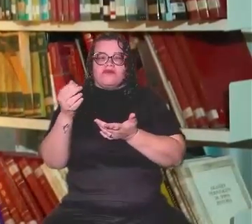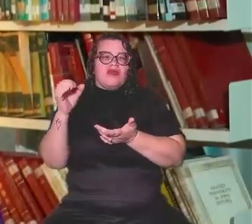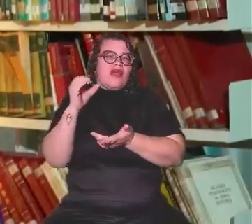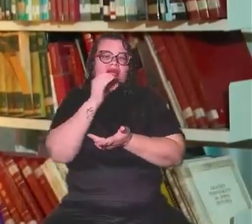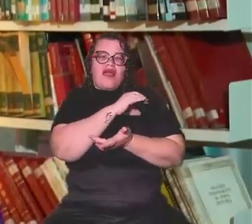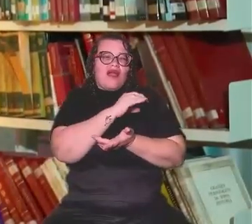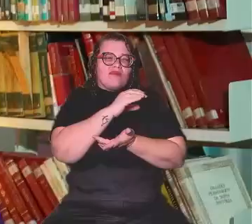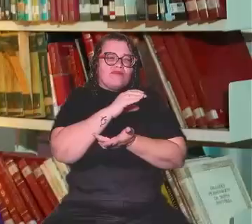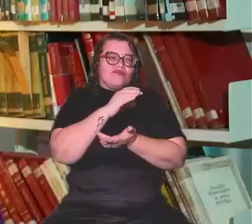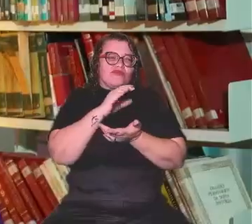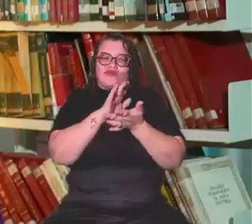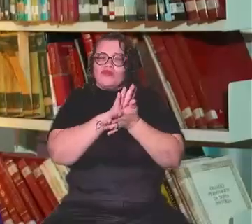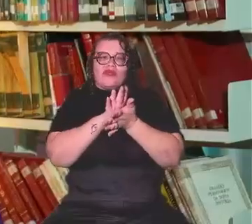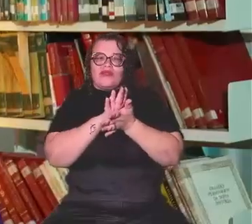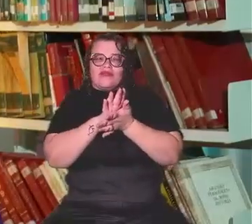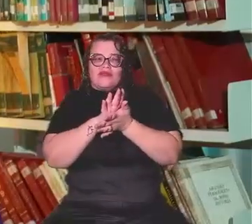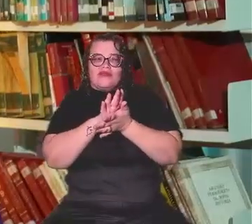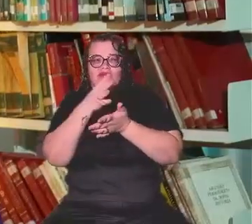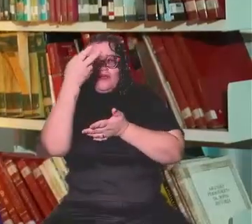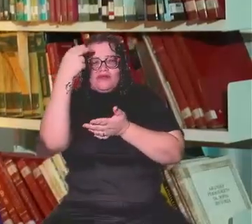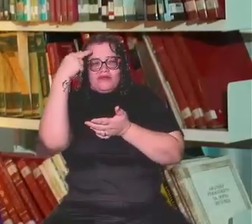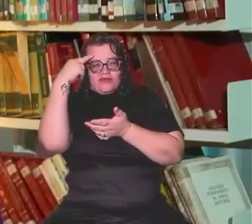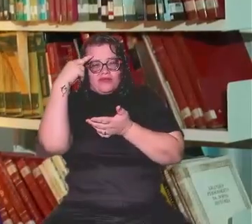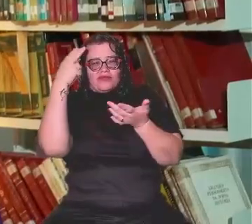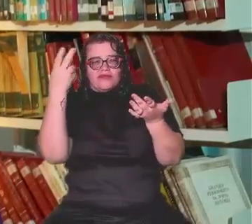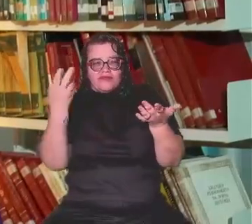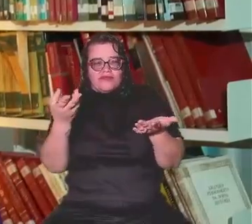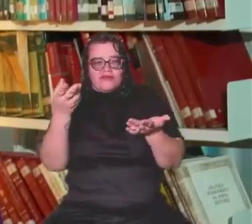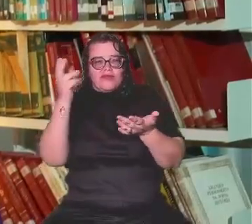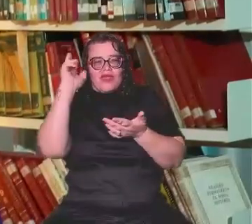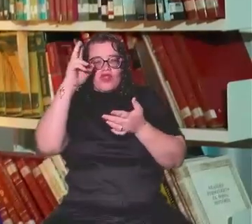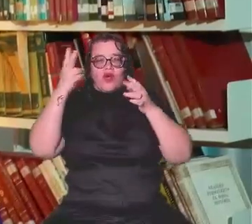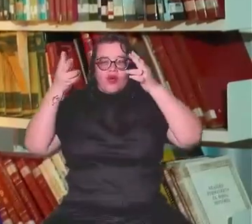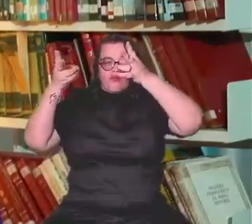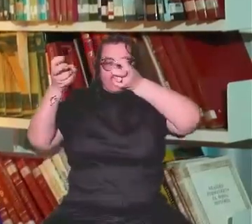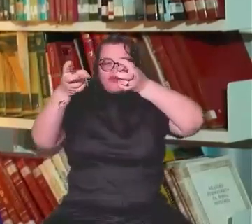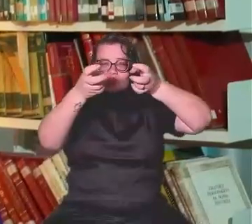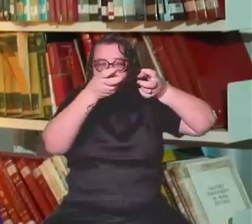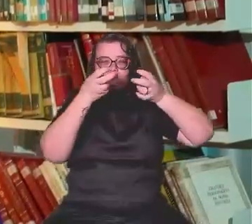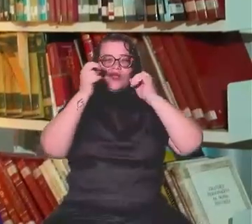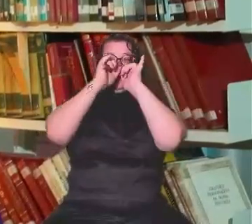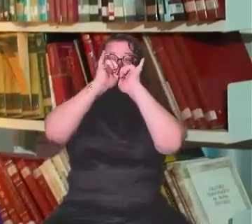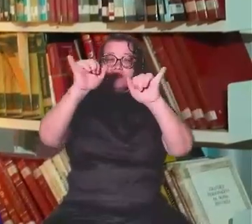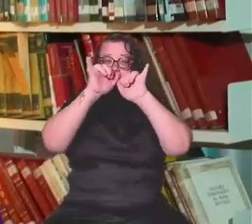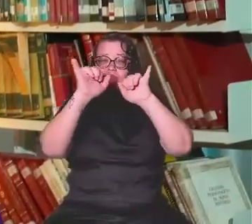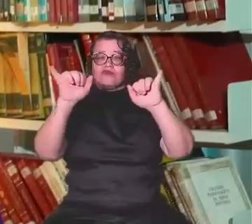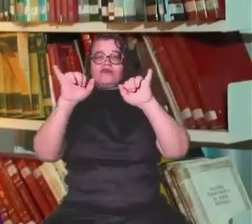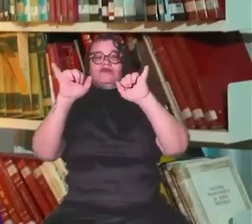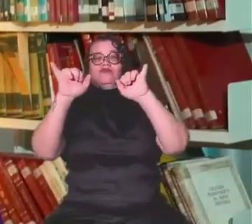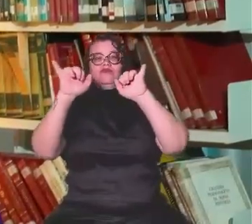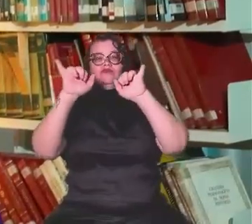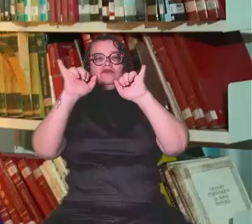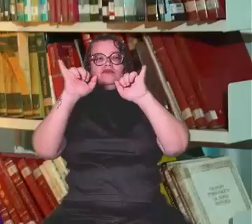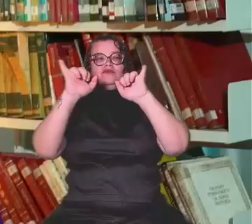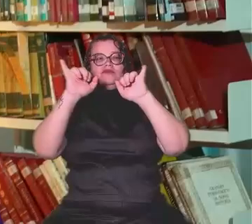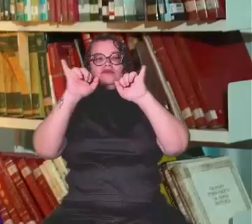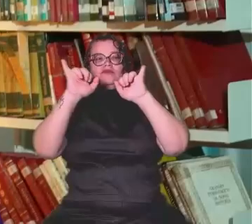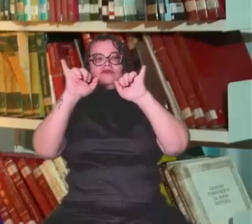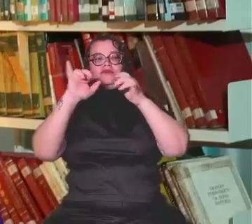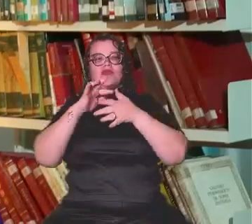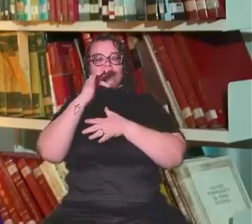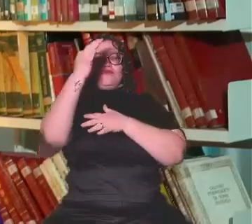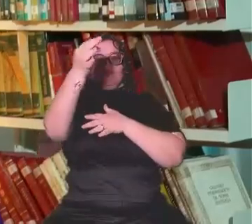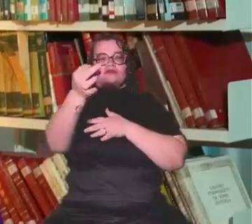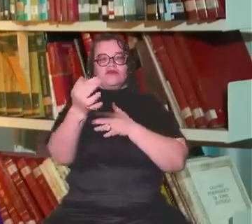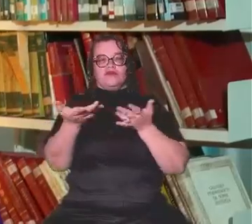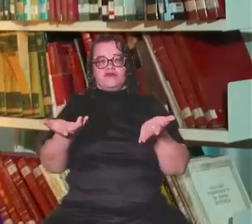que protagoniza e que é uma antena que capta e emite também esses sinais. Eu